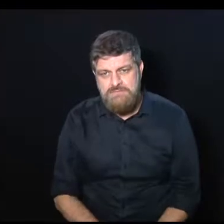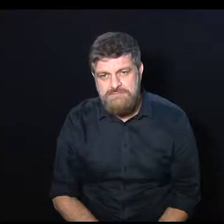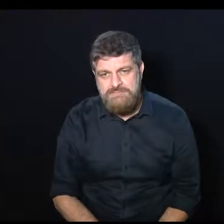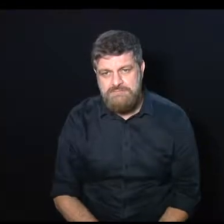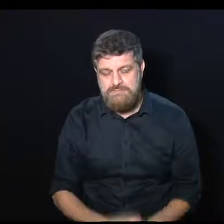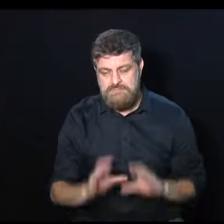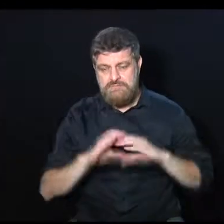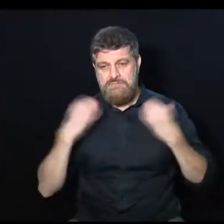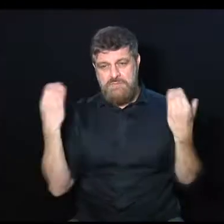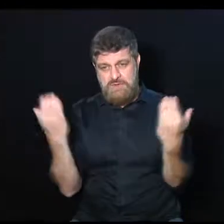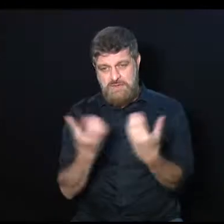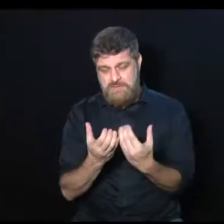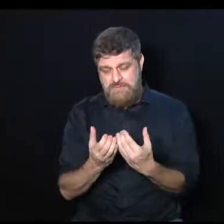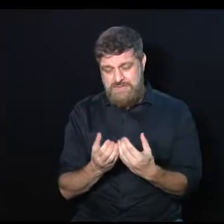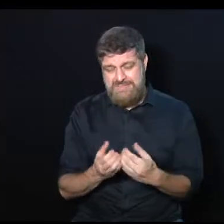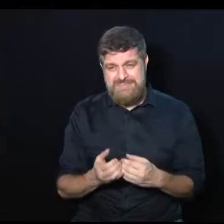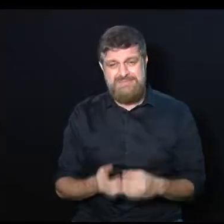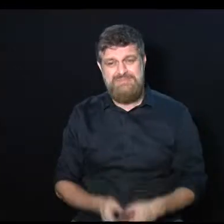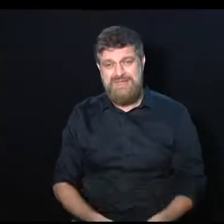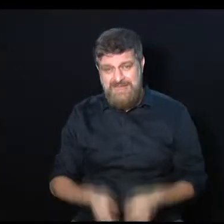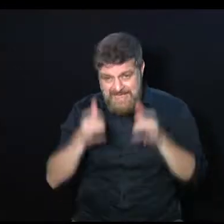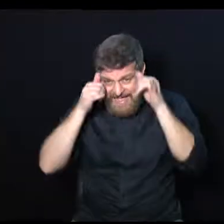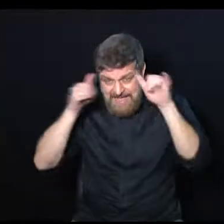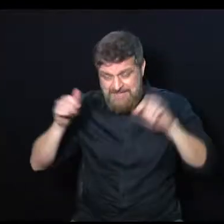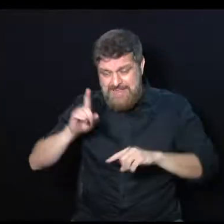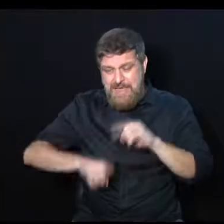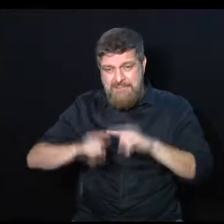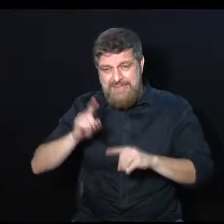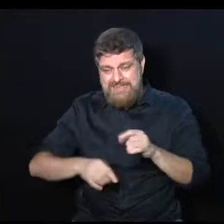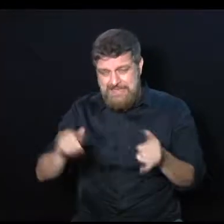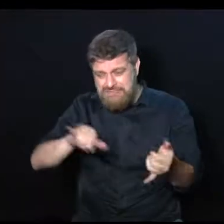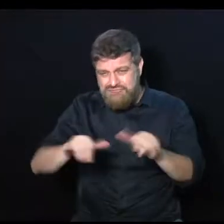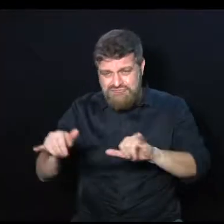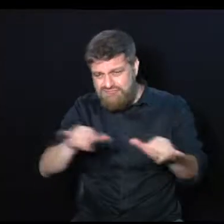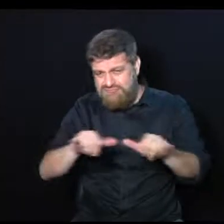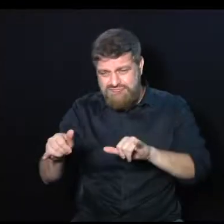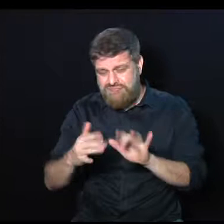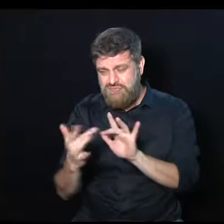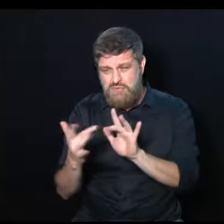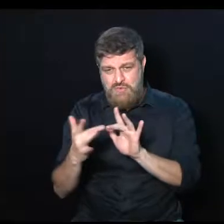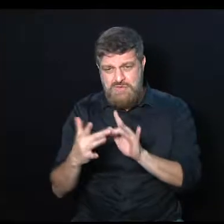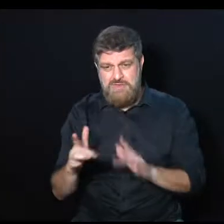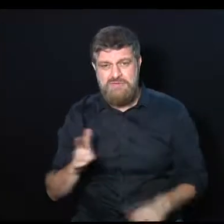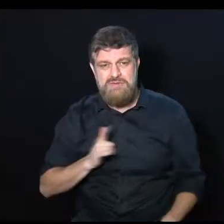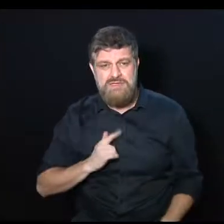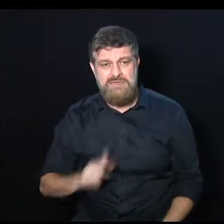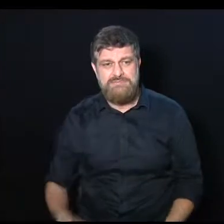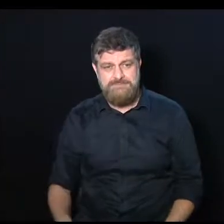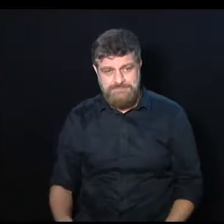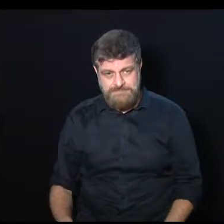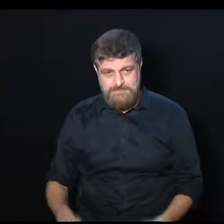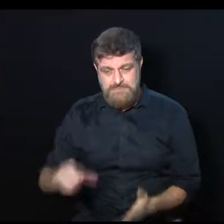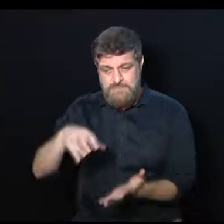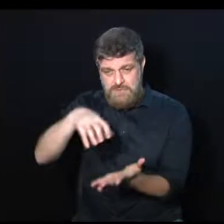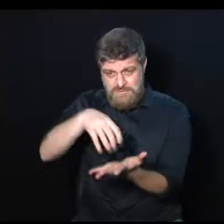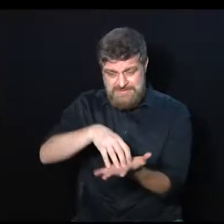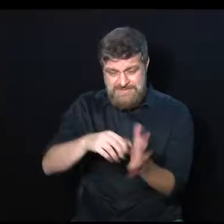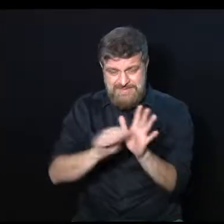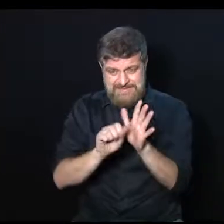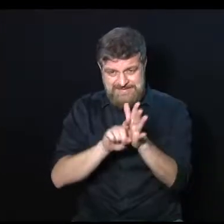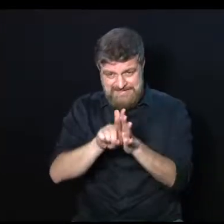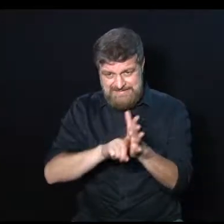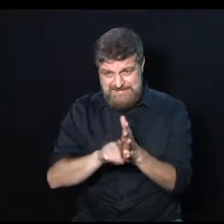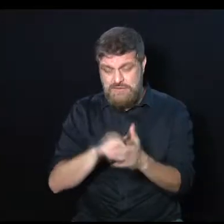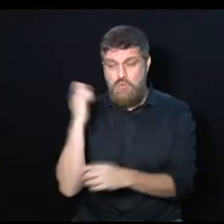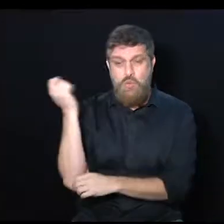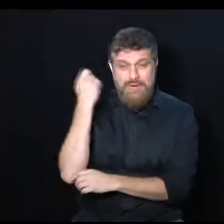Campanhas de prevenção de intoxicações utilizando diversas mídias. Por exemplo, o Centro de Informações Toxicológicas do Rio Grande do Sul, que é um dos grandes